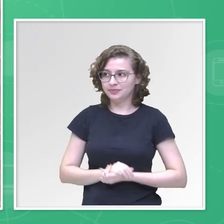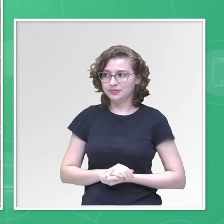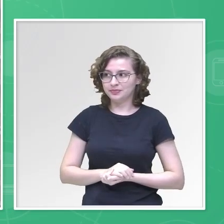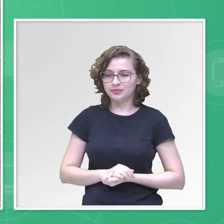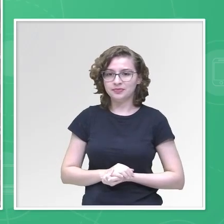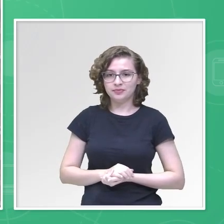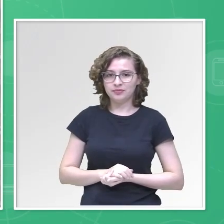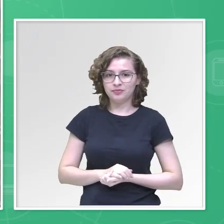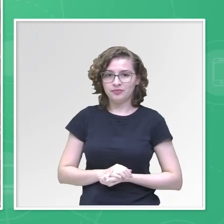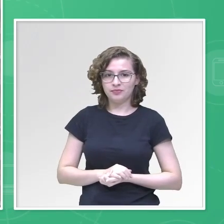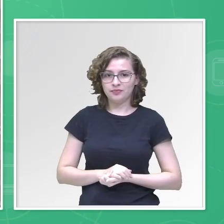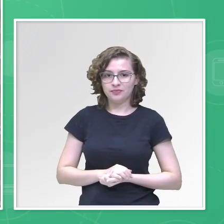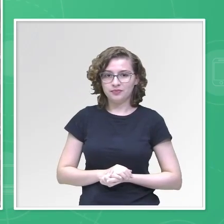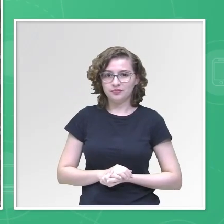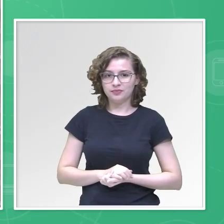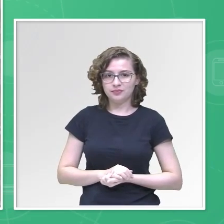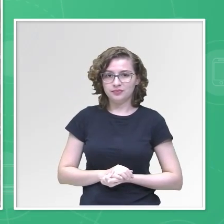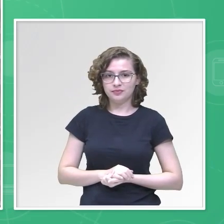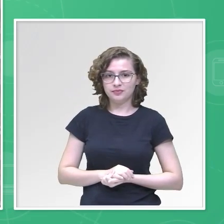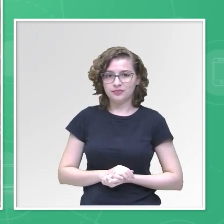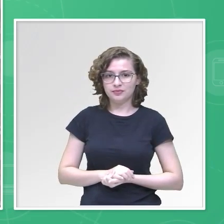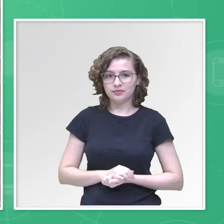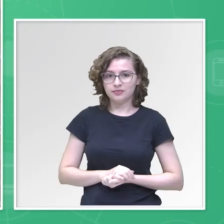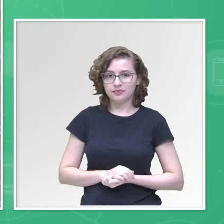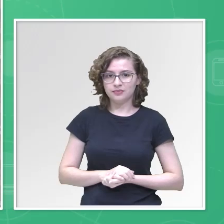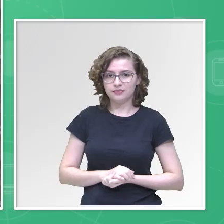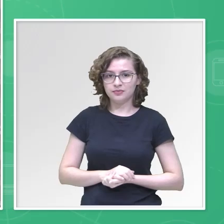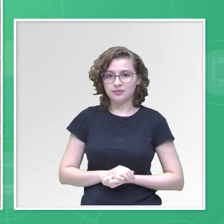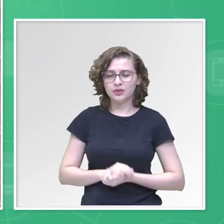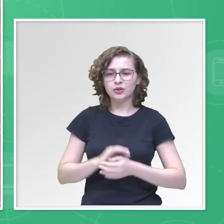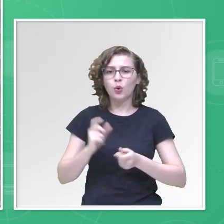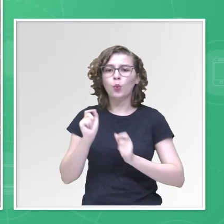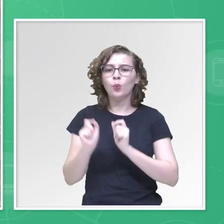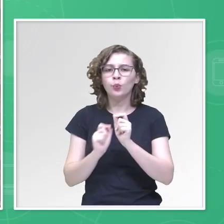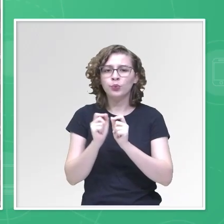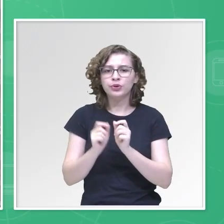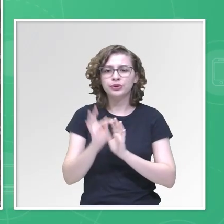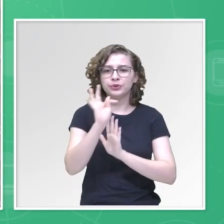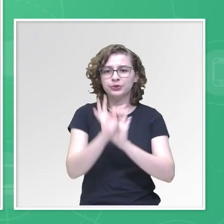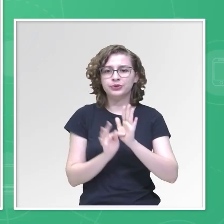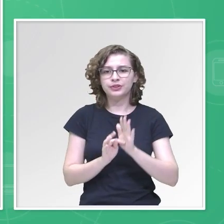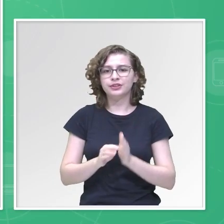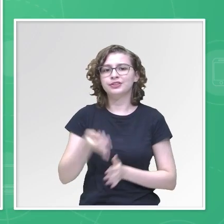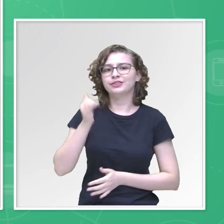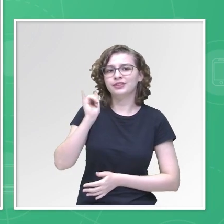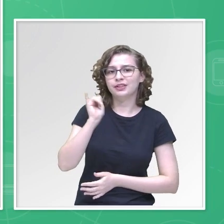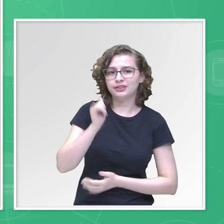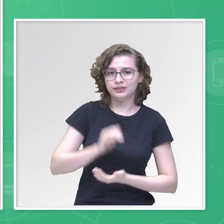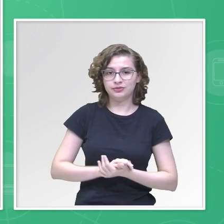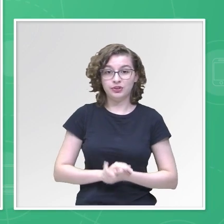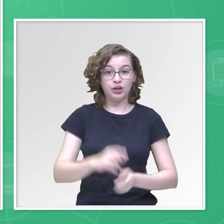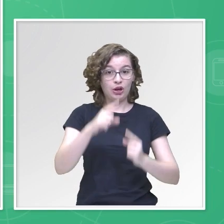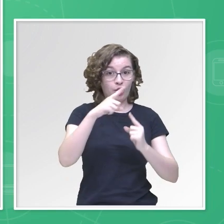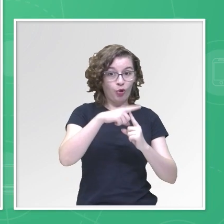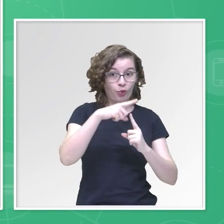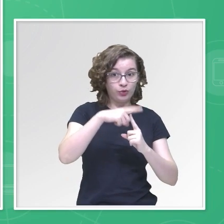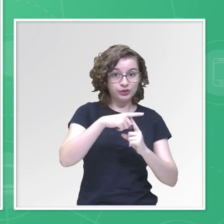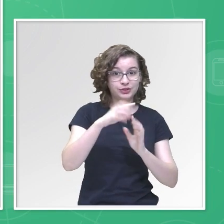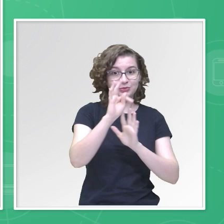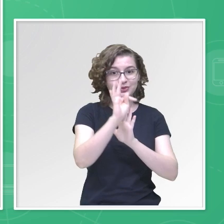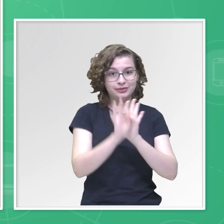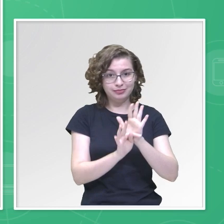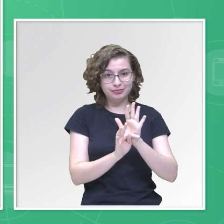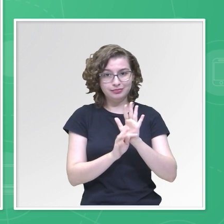para você então o que é mesmo o texto narrativo vamos ver é um tipo de texto que